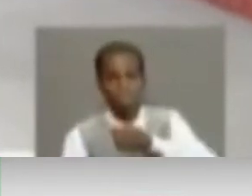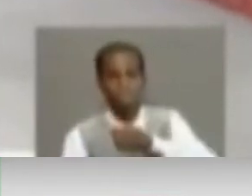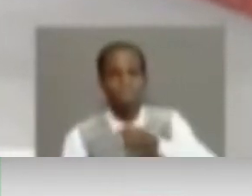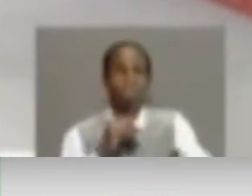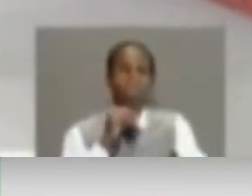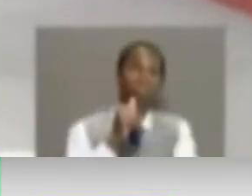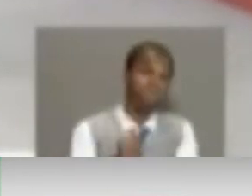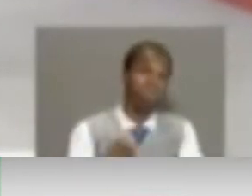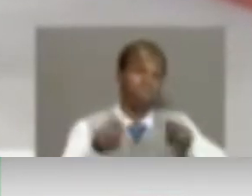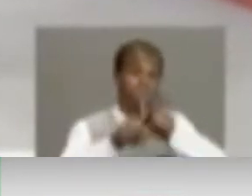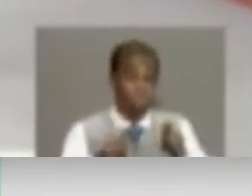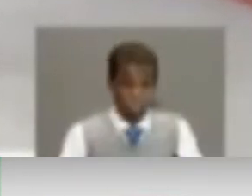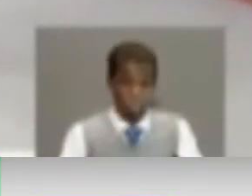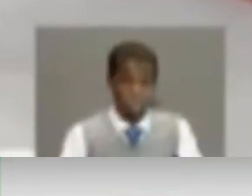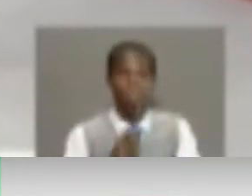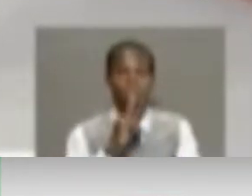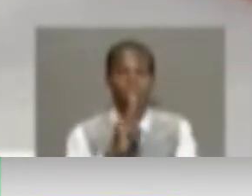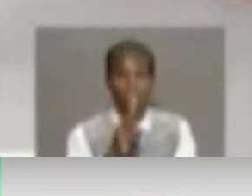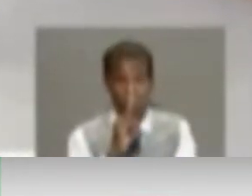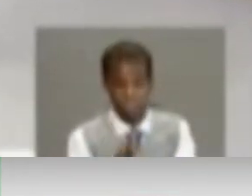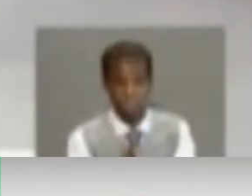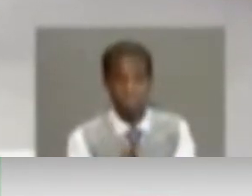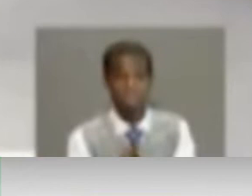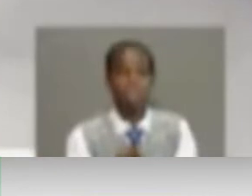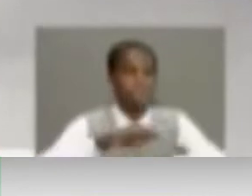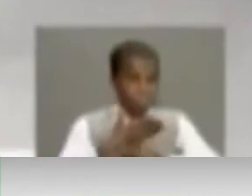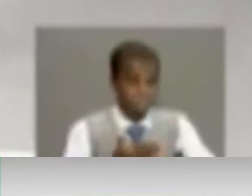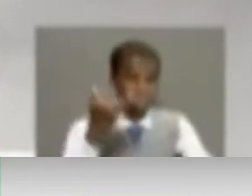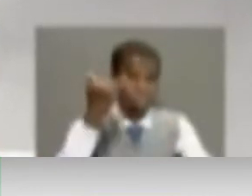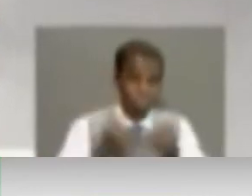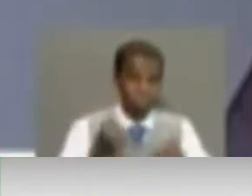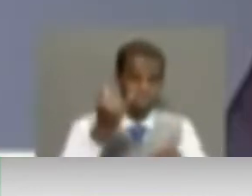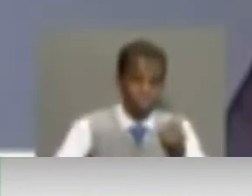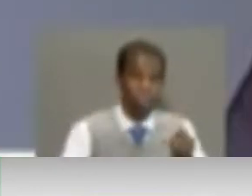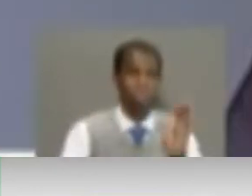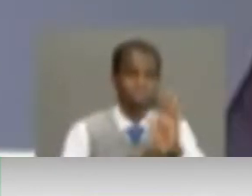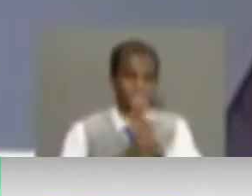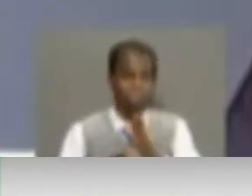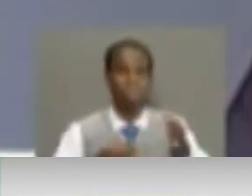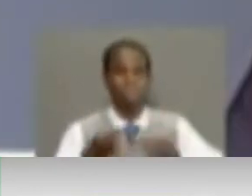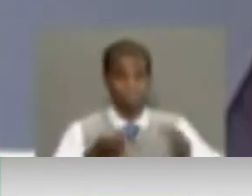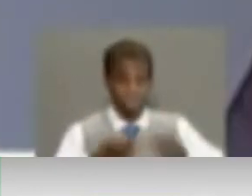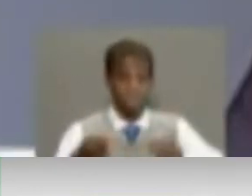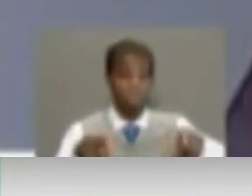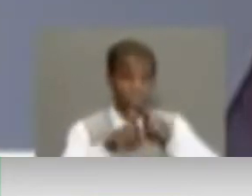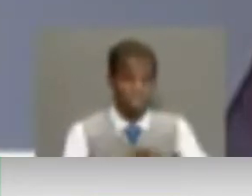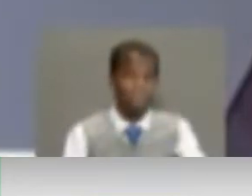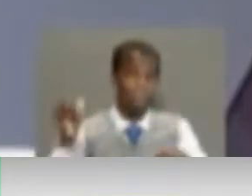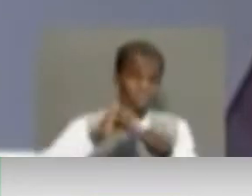a nulidade. Ou até a ineficácia. A ineficácia que no fim abordam, mas no